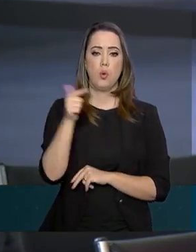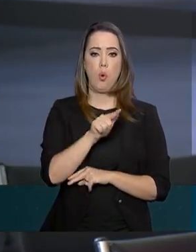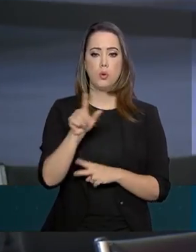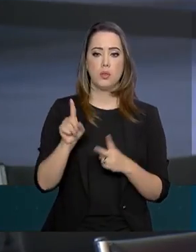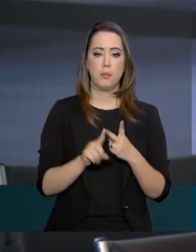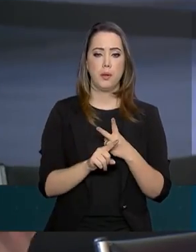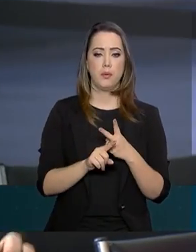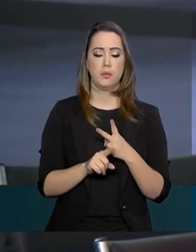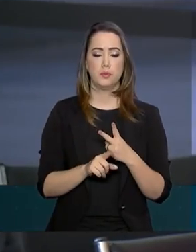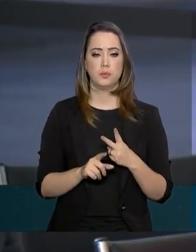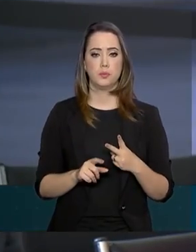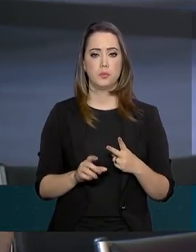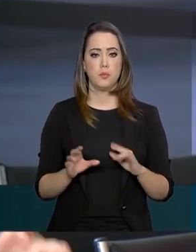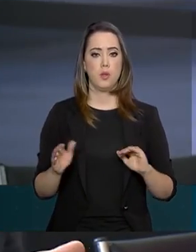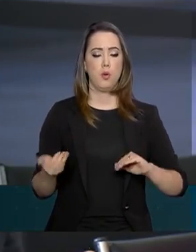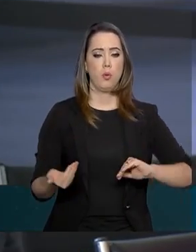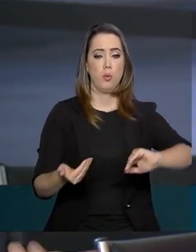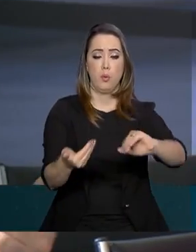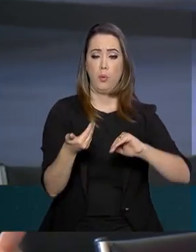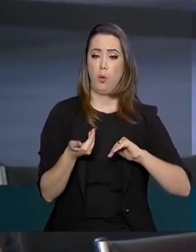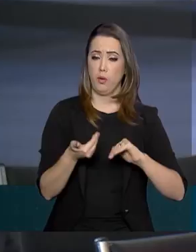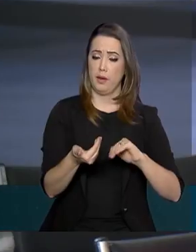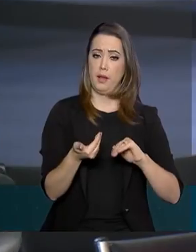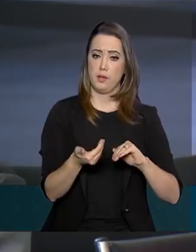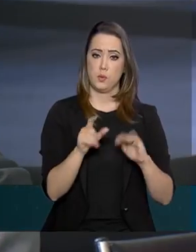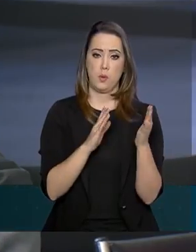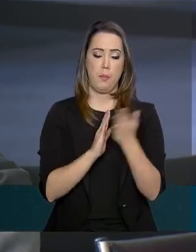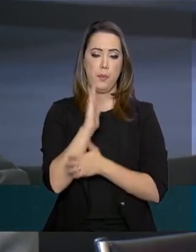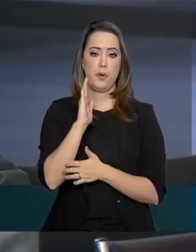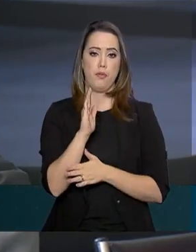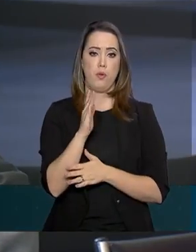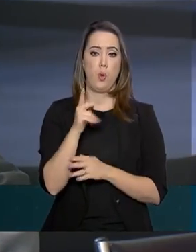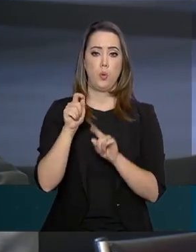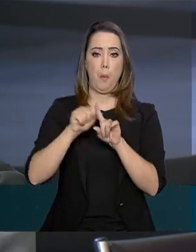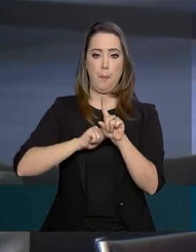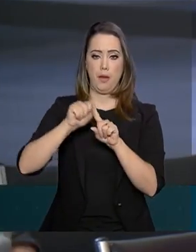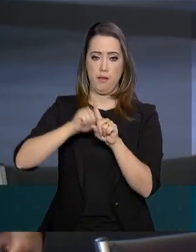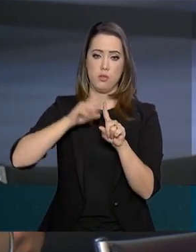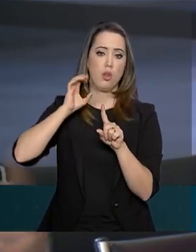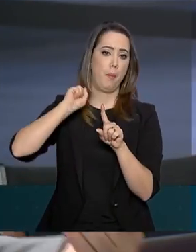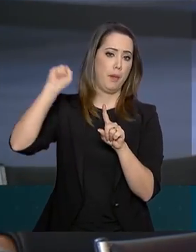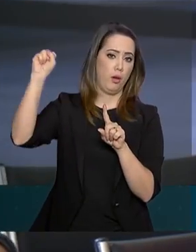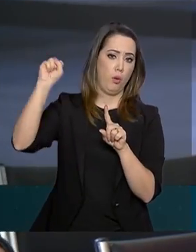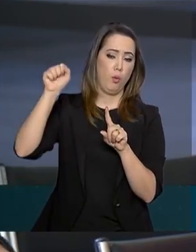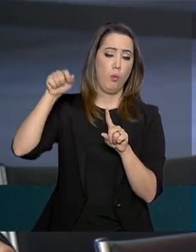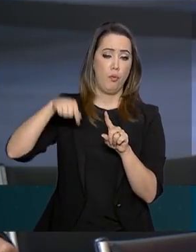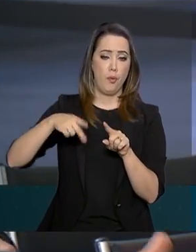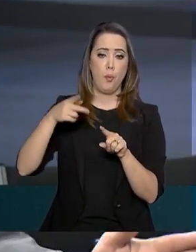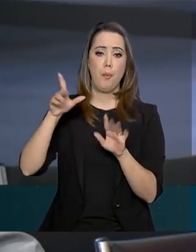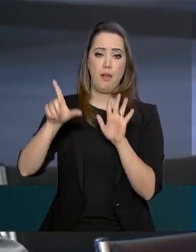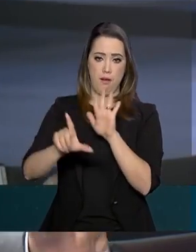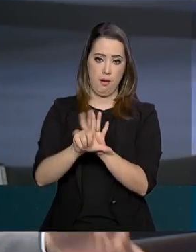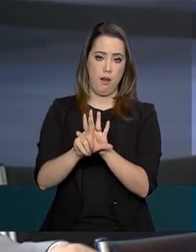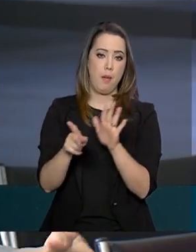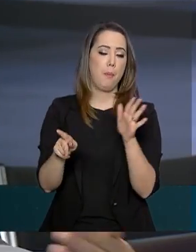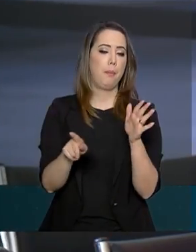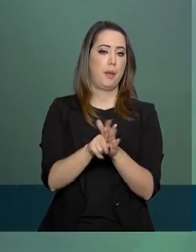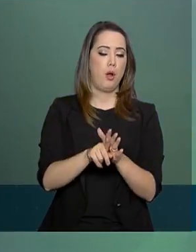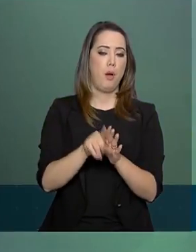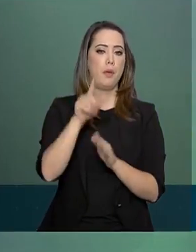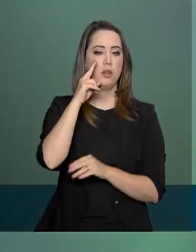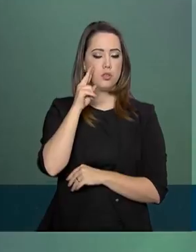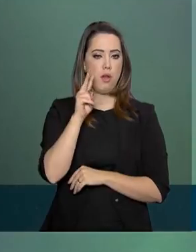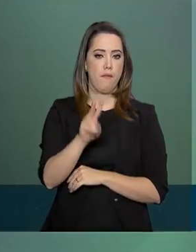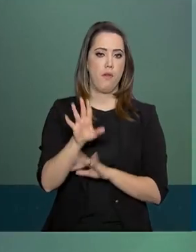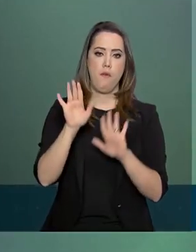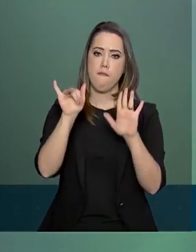o congresso nacional aprovou em abril agora uma uma lei que versa sobre isso que já prevê